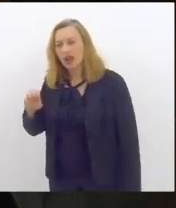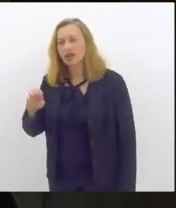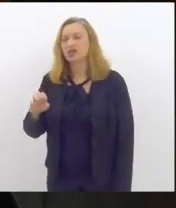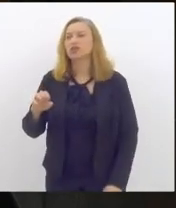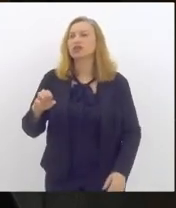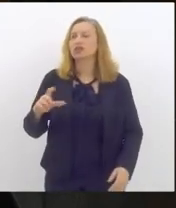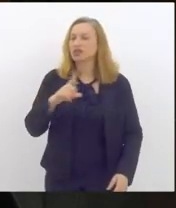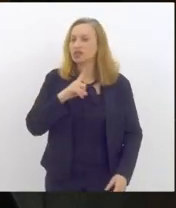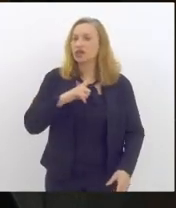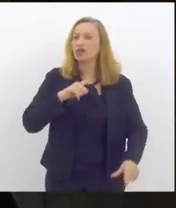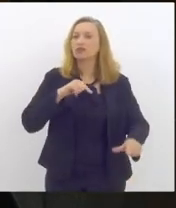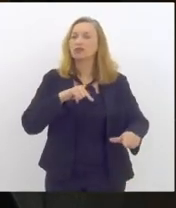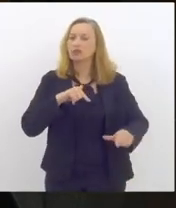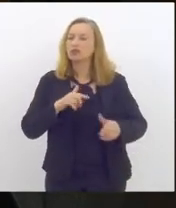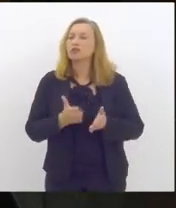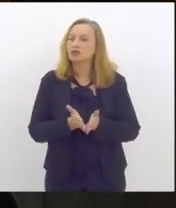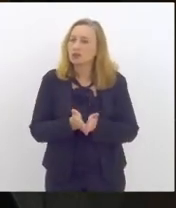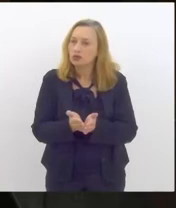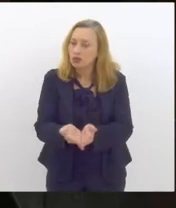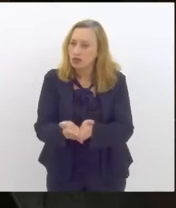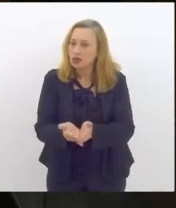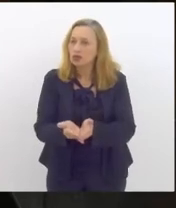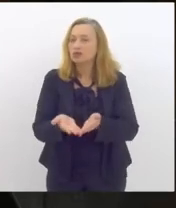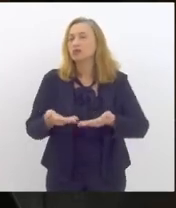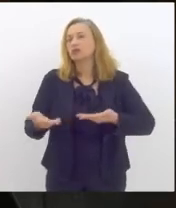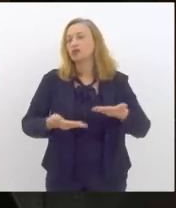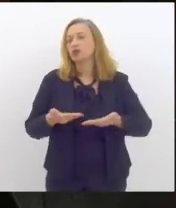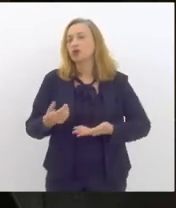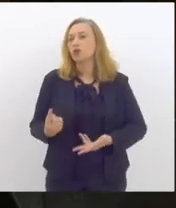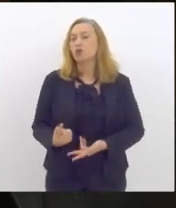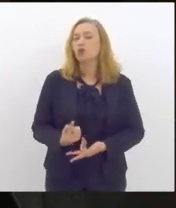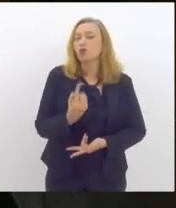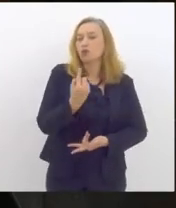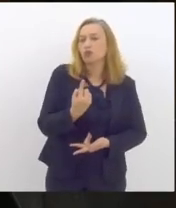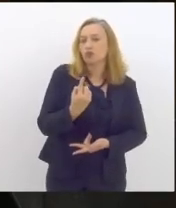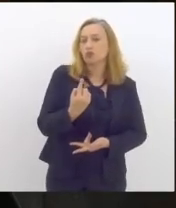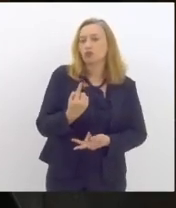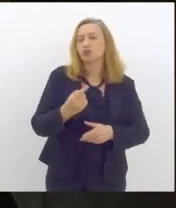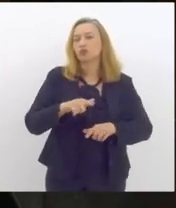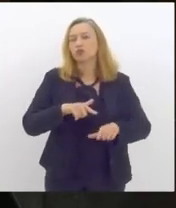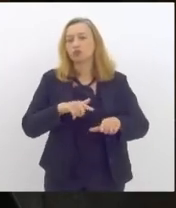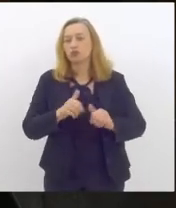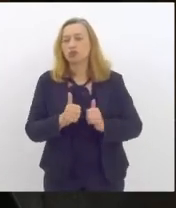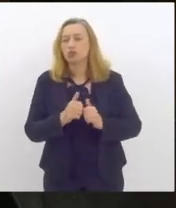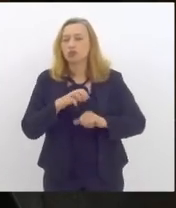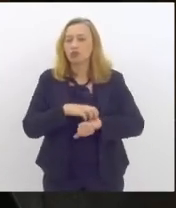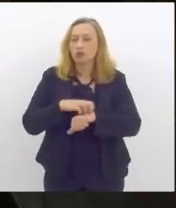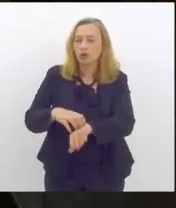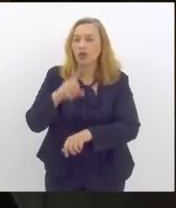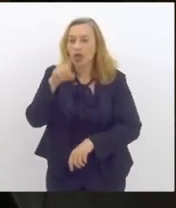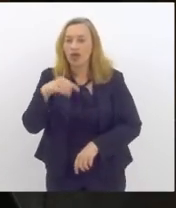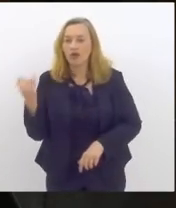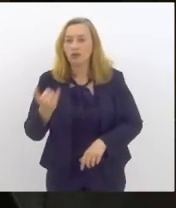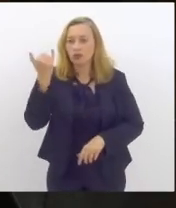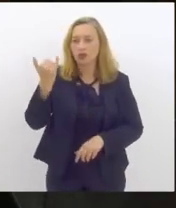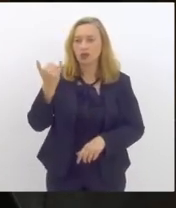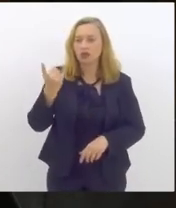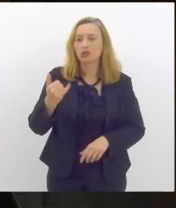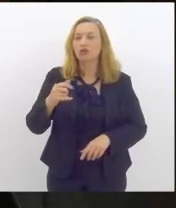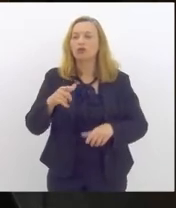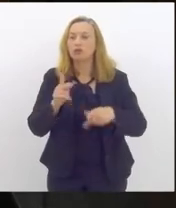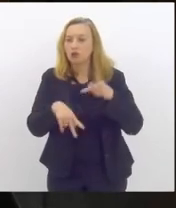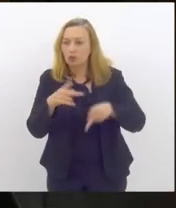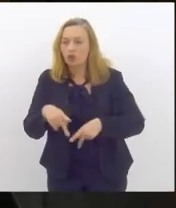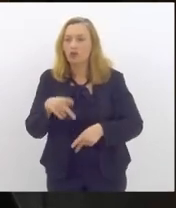e tem no serviço de barcas a única Alternativa de transporte de massa é muito importante para a população de